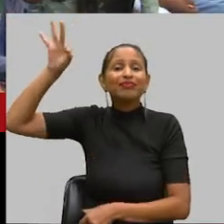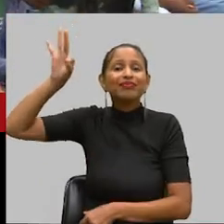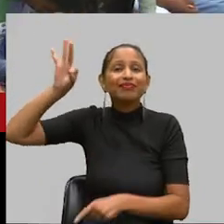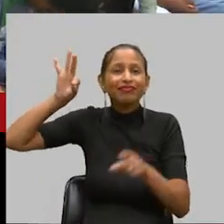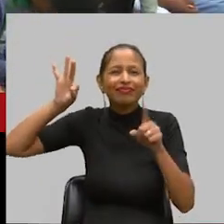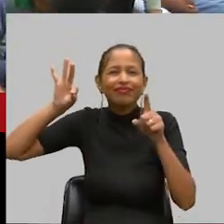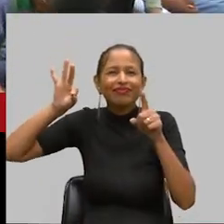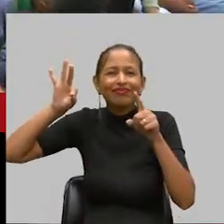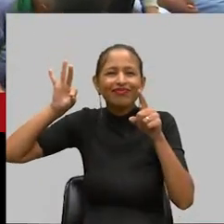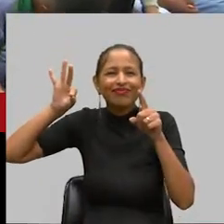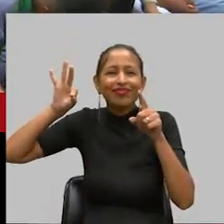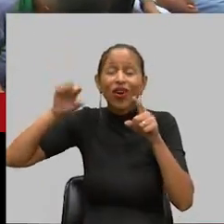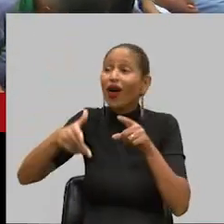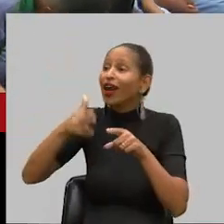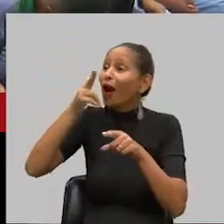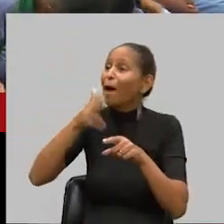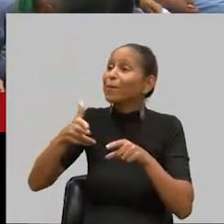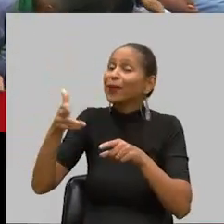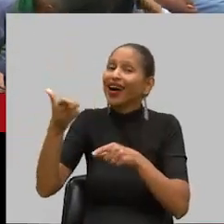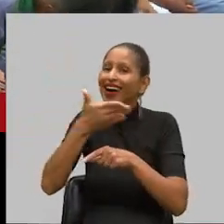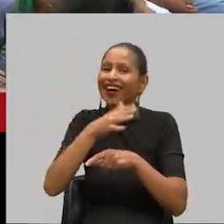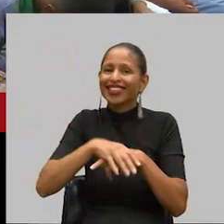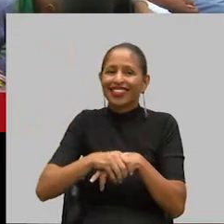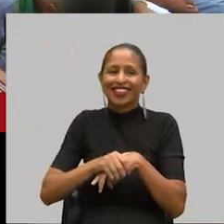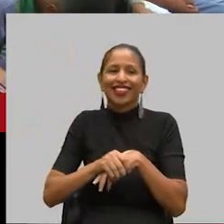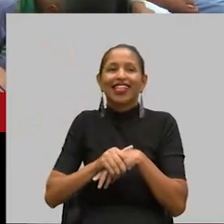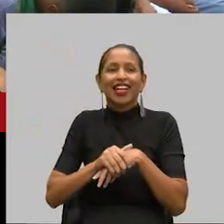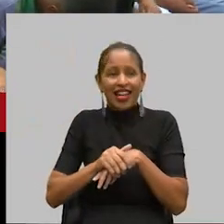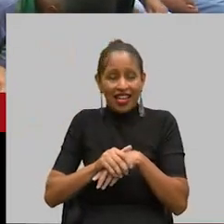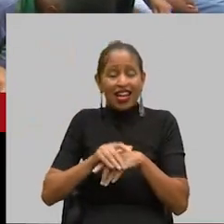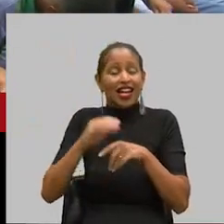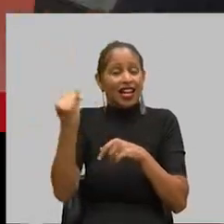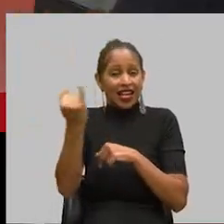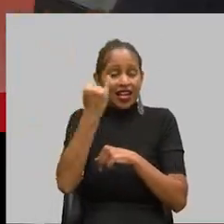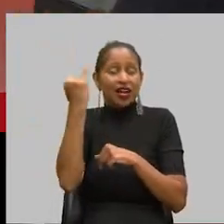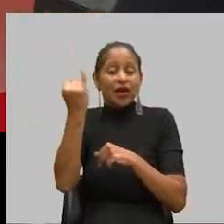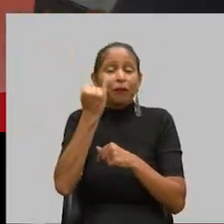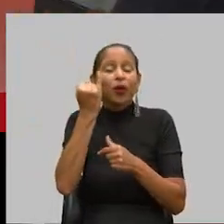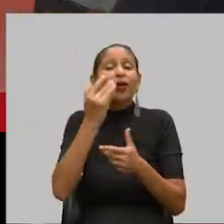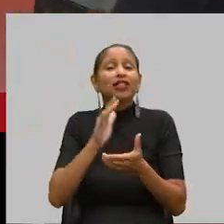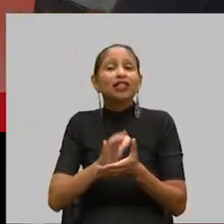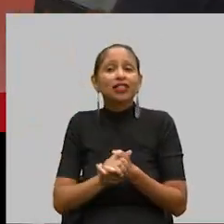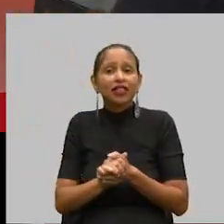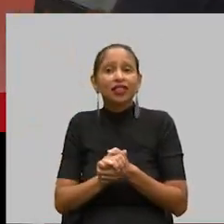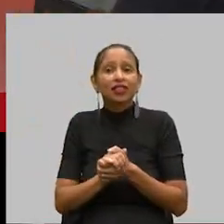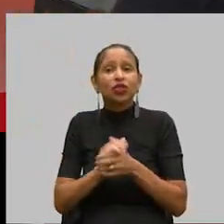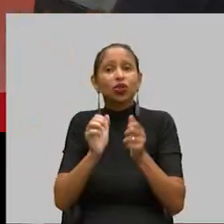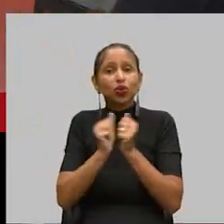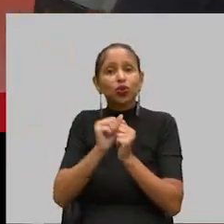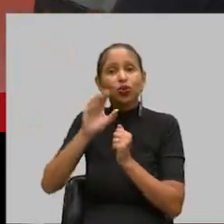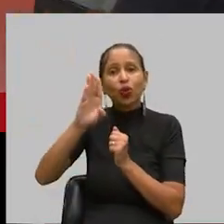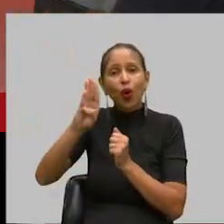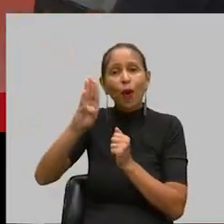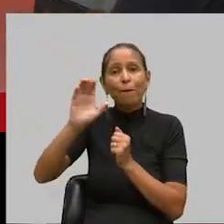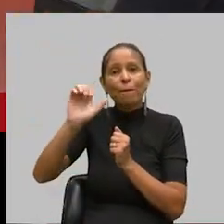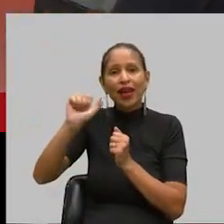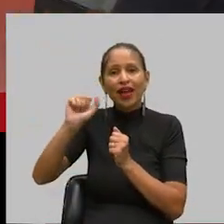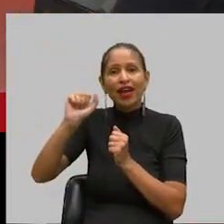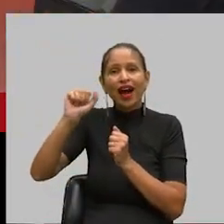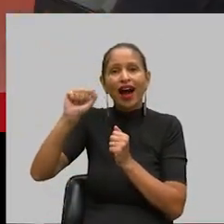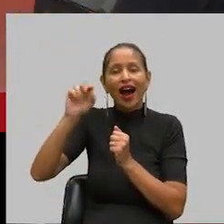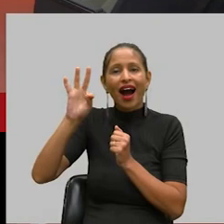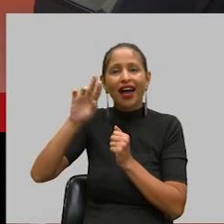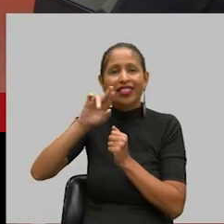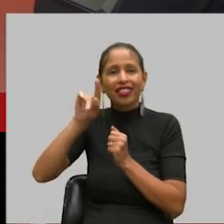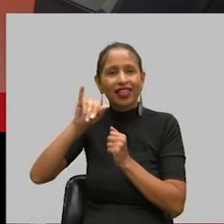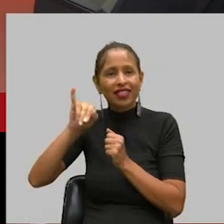aí Padre João ó olha os juntos para servir fazendo aí essa importante também junto com Beatriz com todos da Educação do